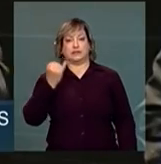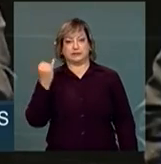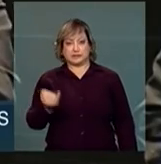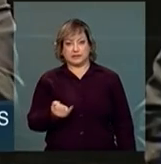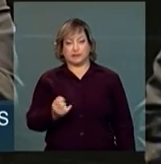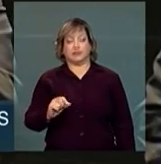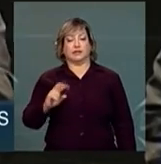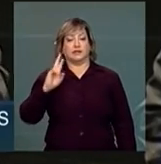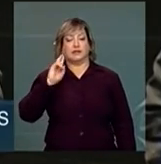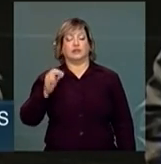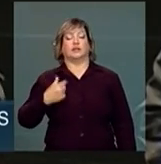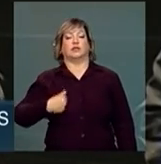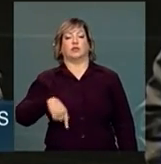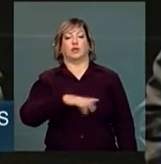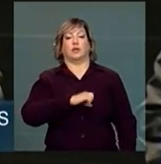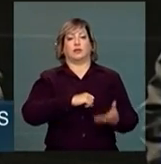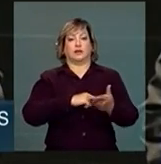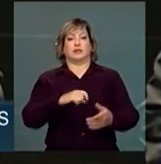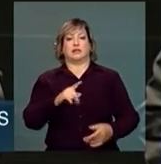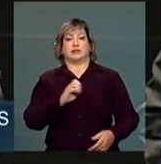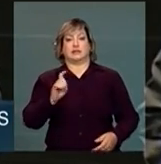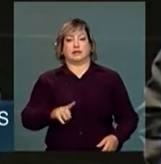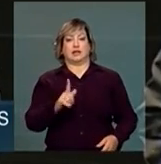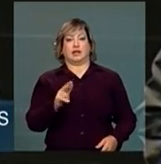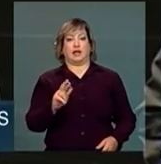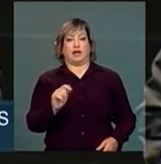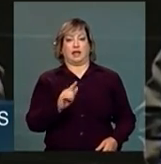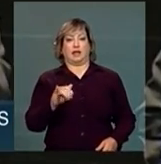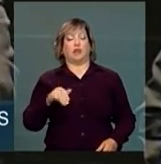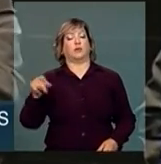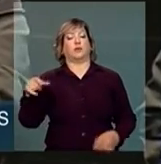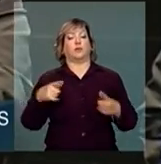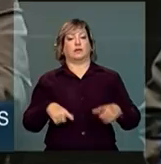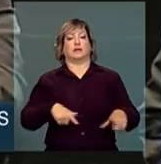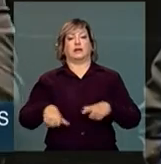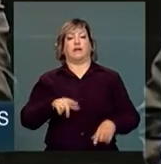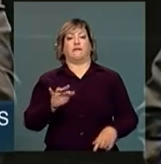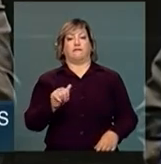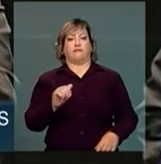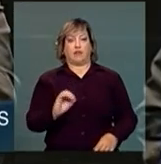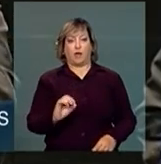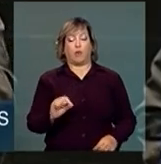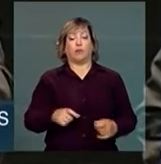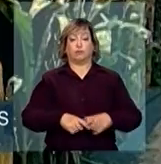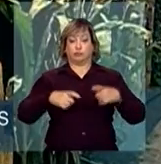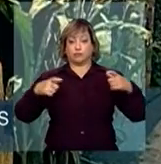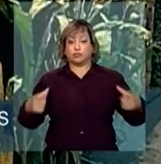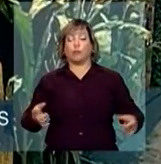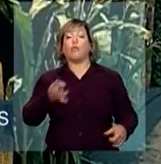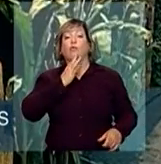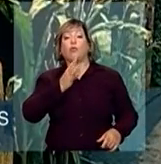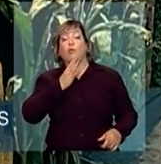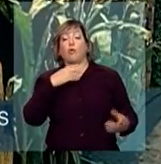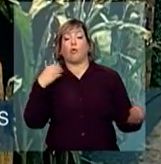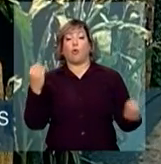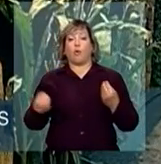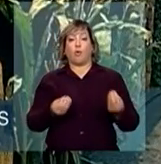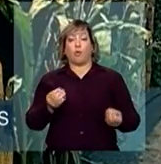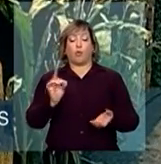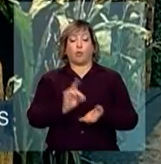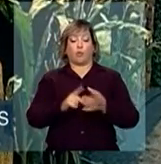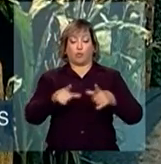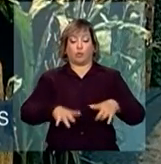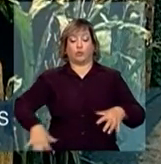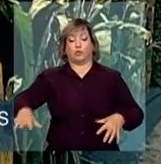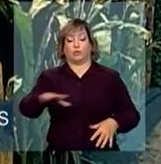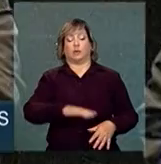pelo nosso querido Zé Graziano, na FAO, que é de ampliar o conhecimento sobre a realidade territorial